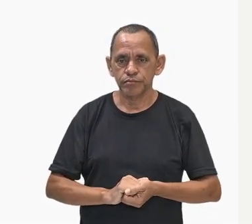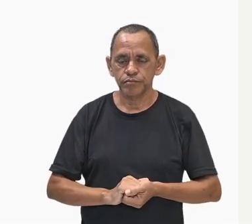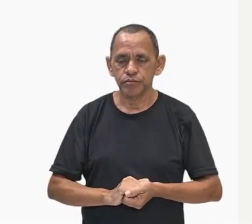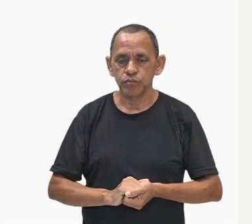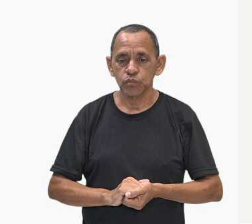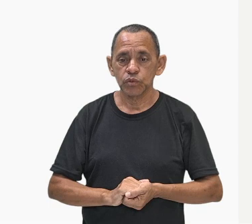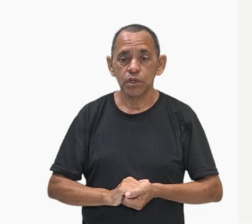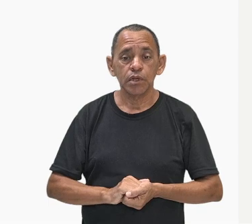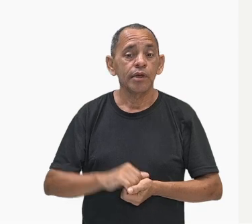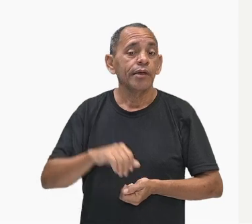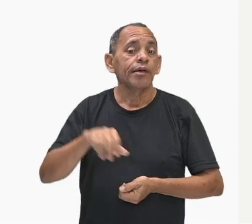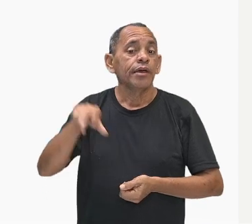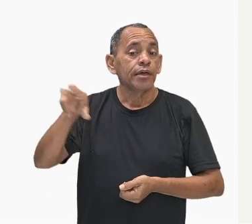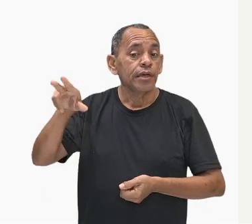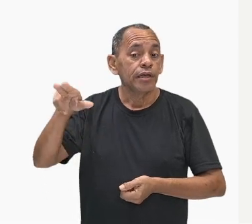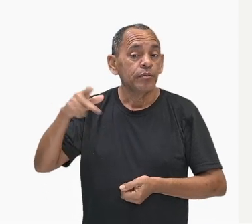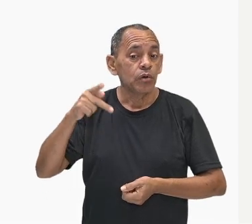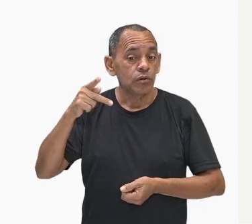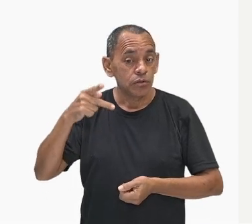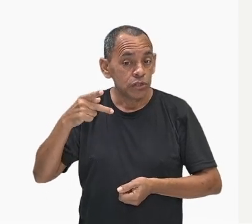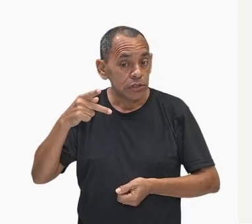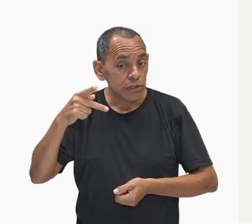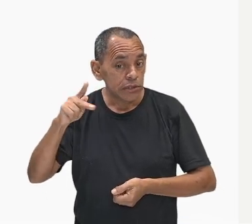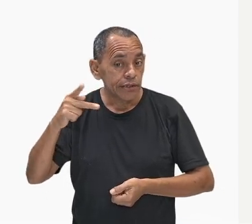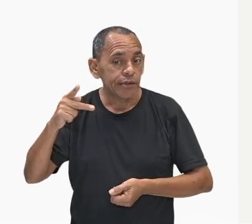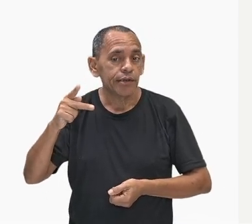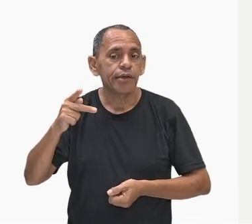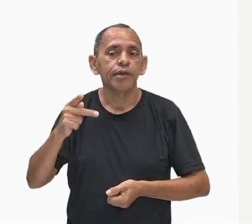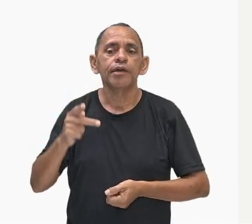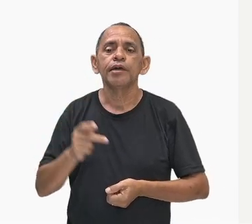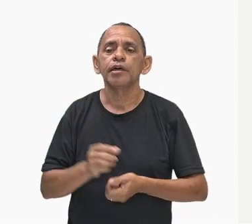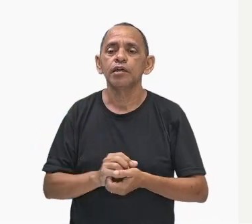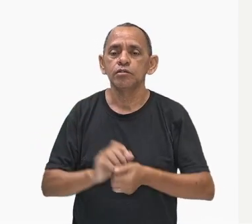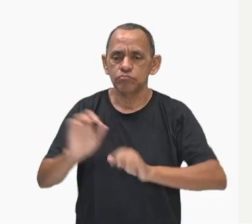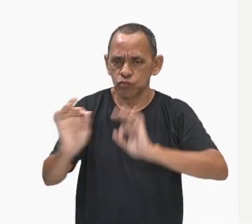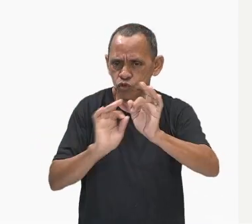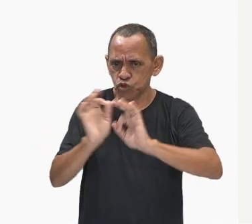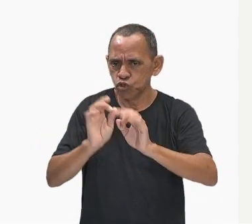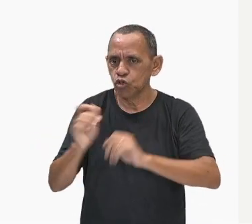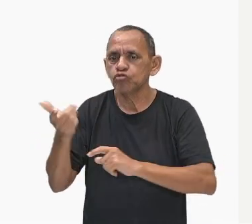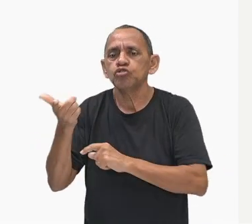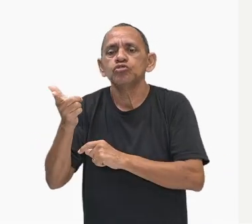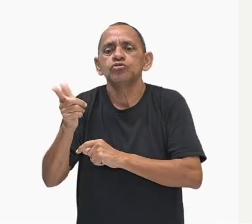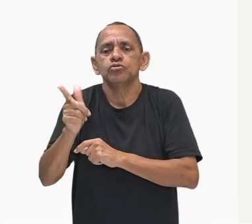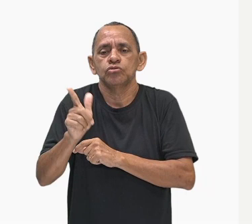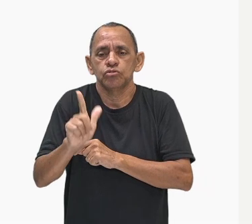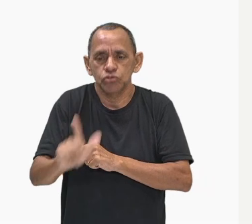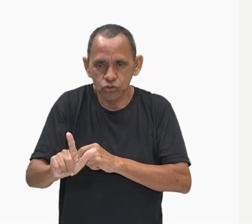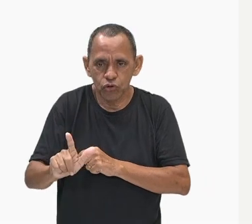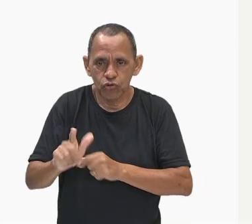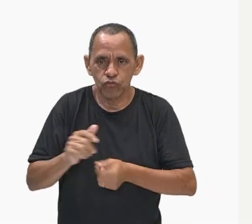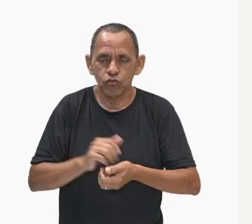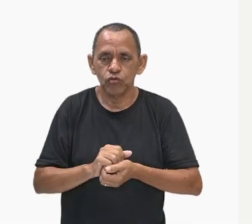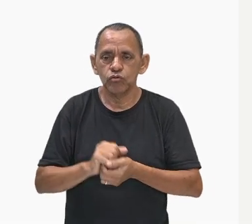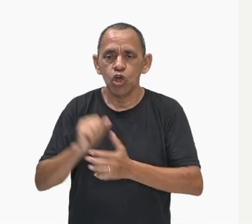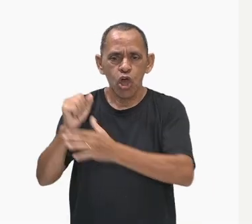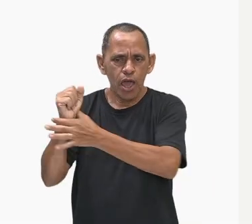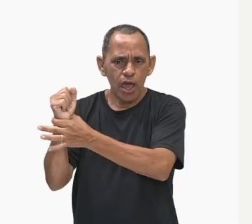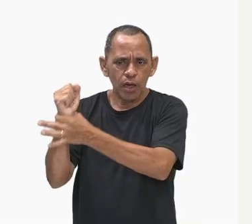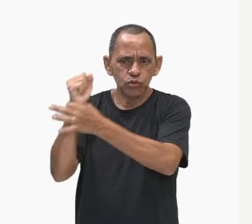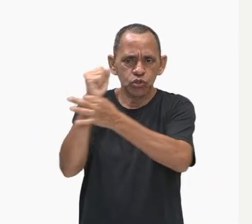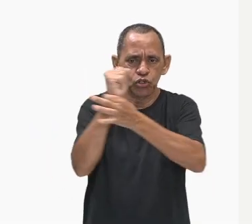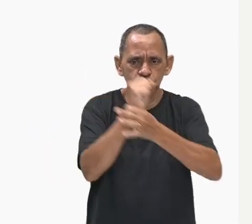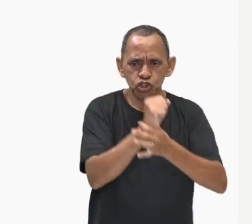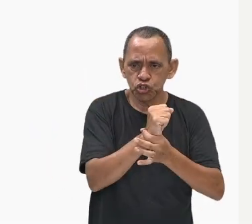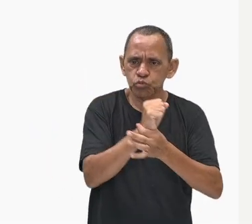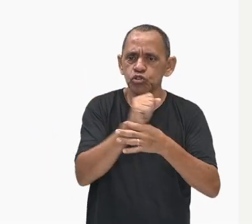sucedeu no trono e reativou o parlamento, mas manteve seu absolutismo e sua aproximação com a Igreja